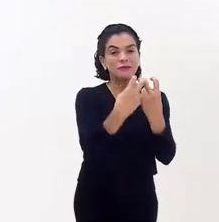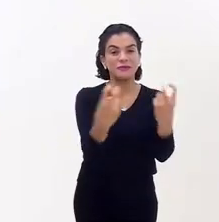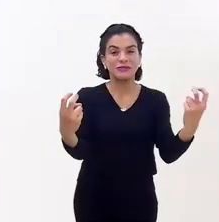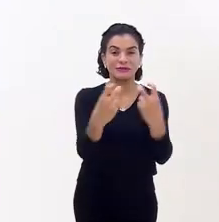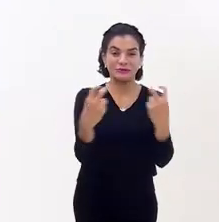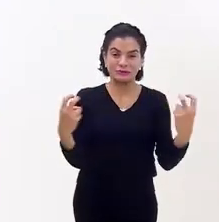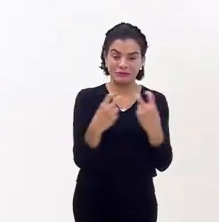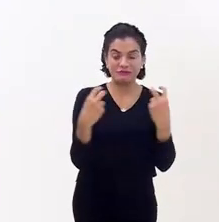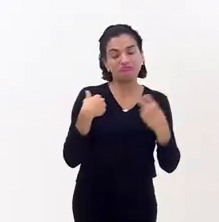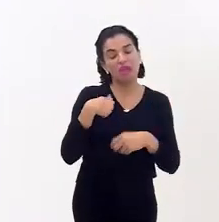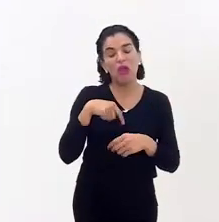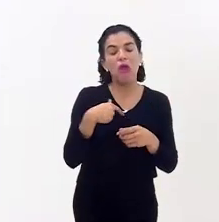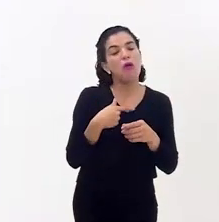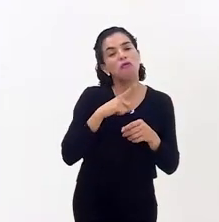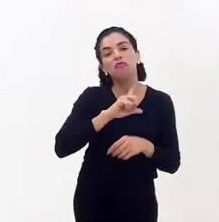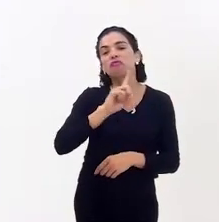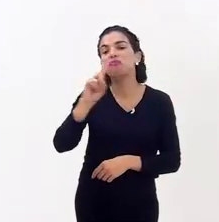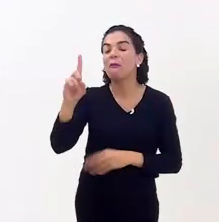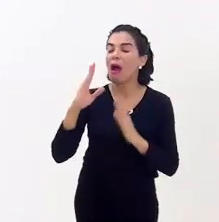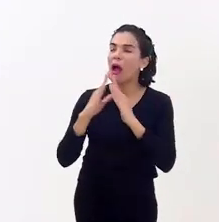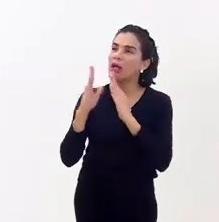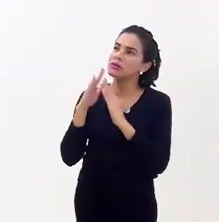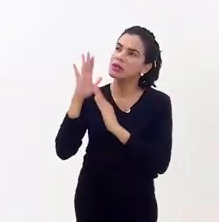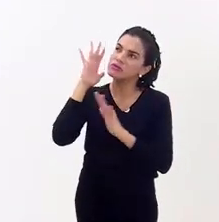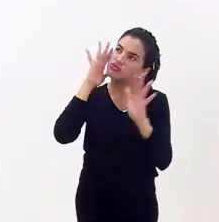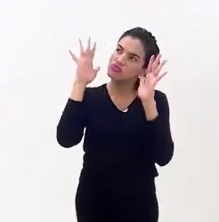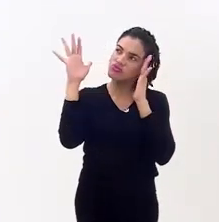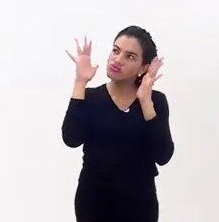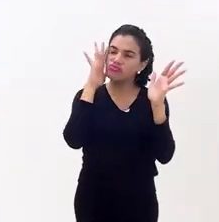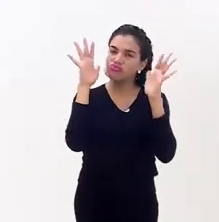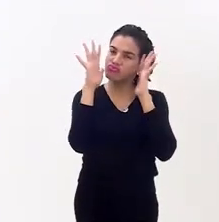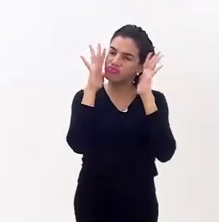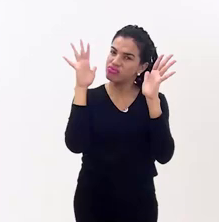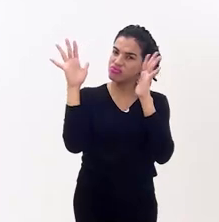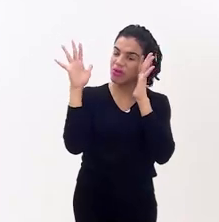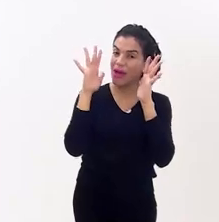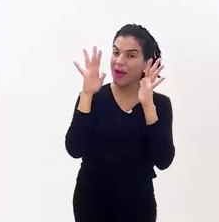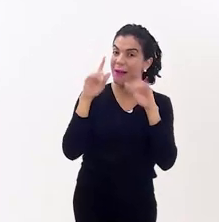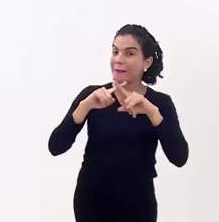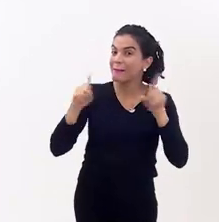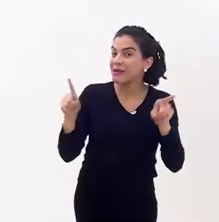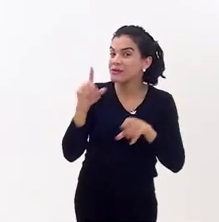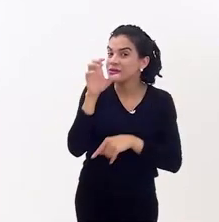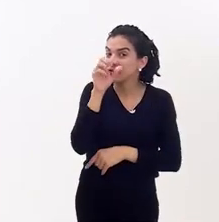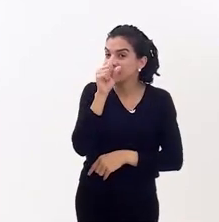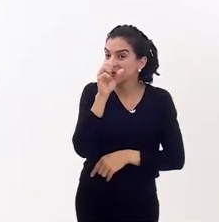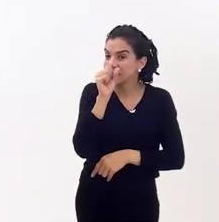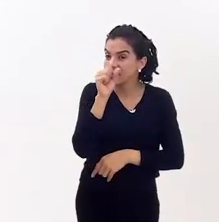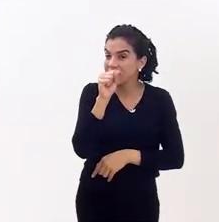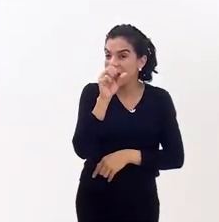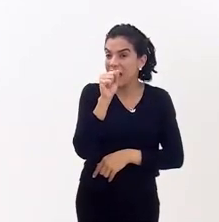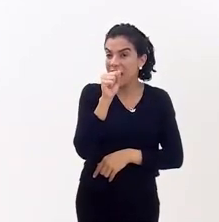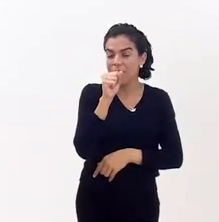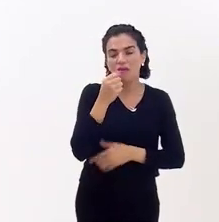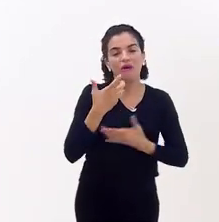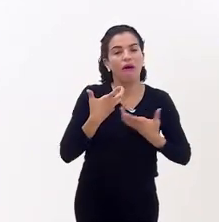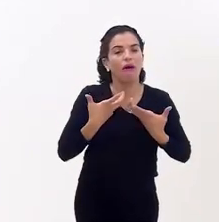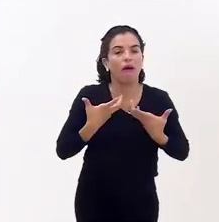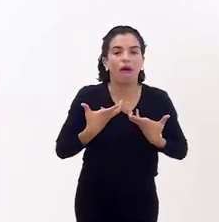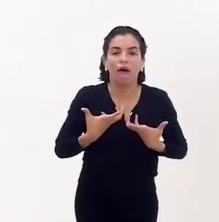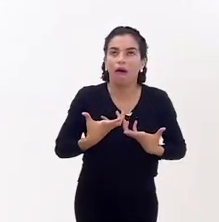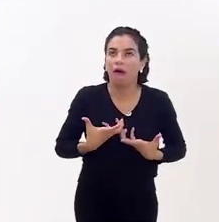estão aqui. Quando eu fui para casa, fiquei pensando naquilo que ela falou. Só que no sábado, eu estava